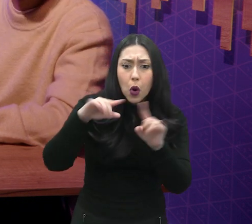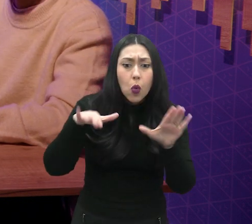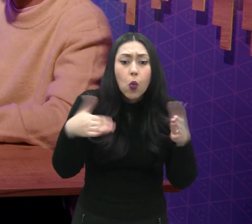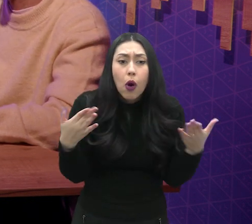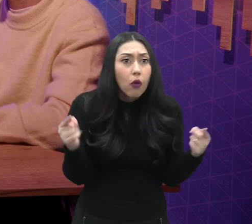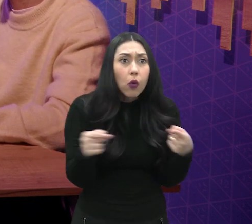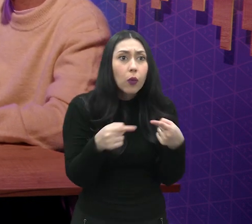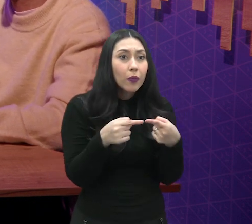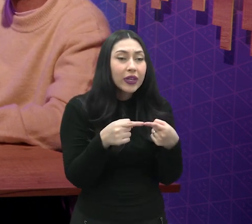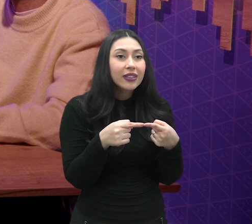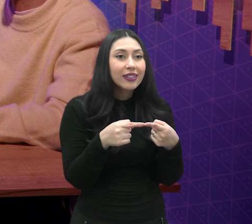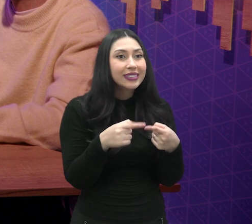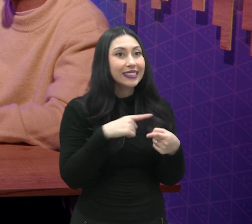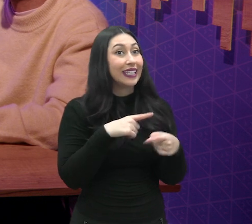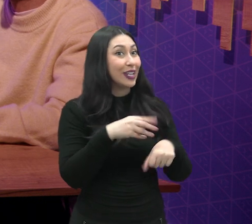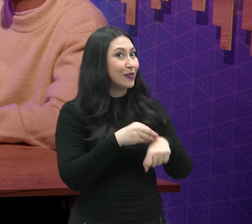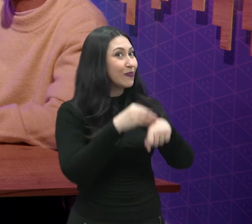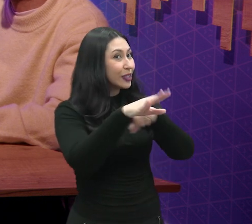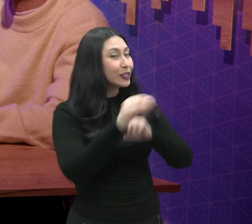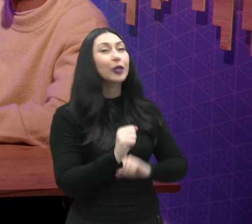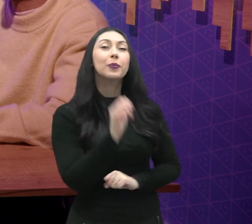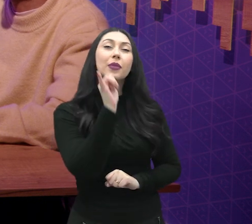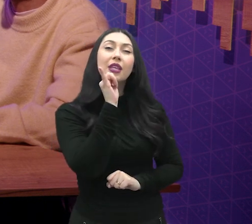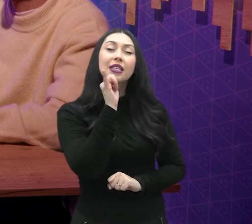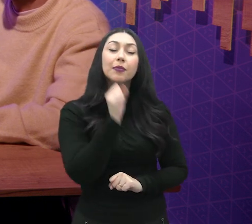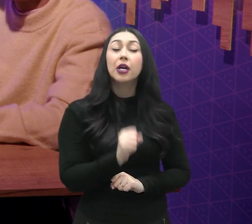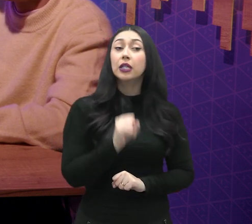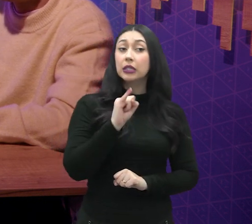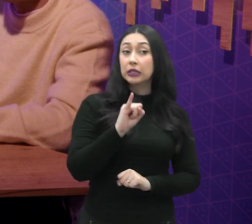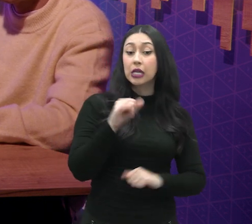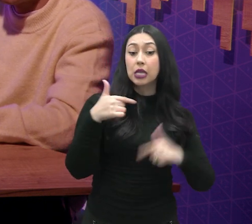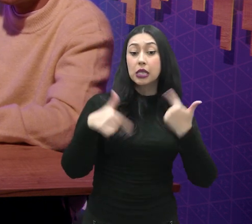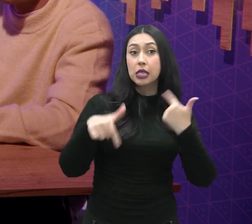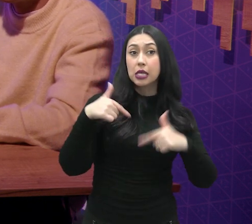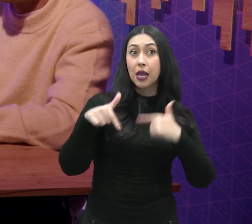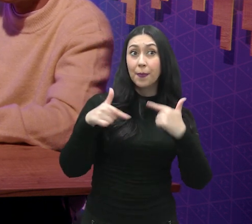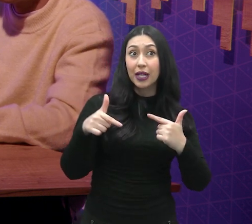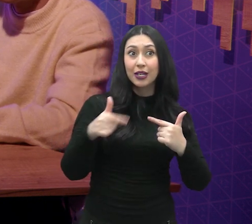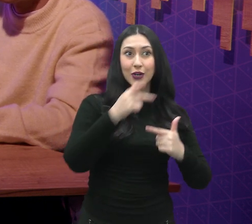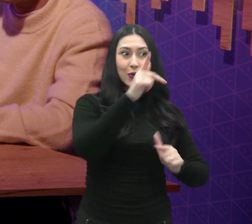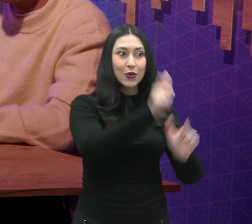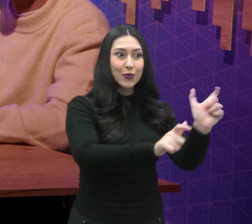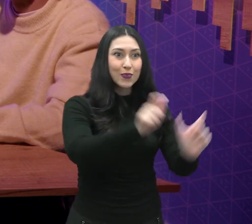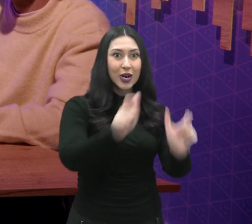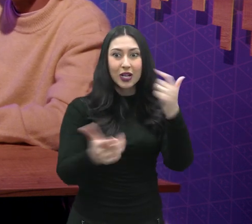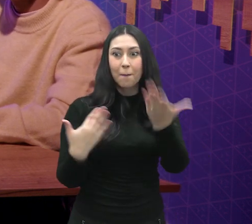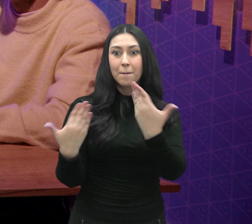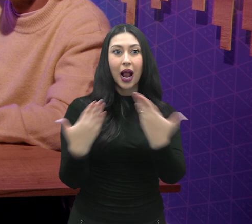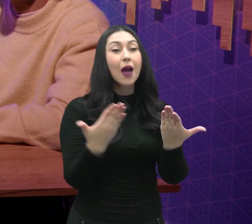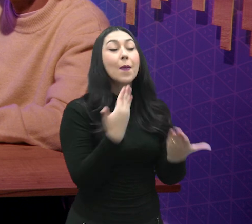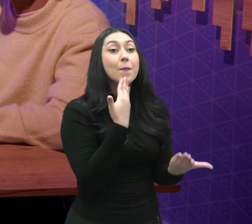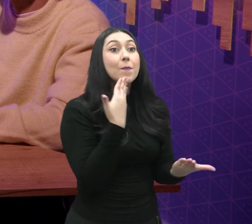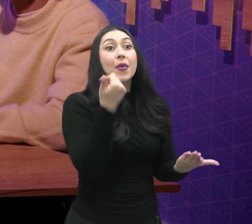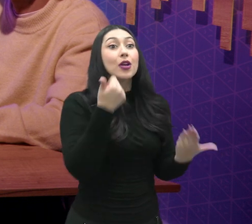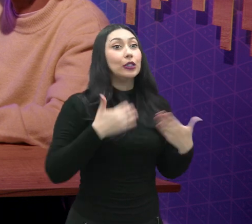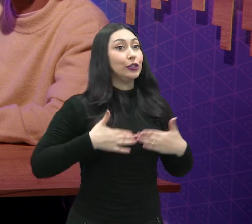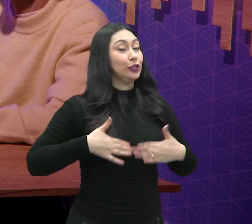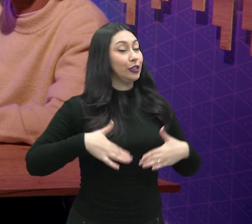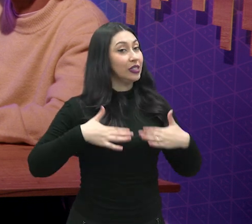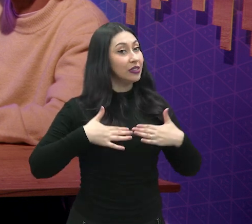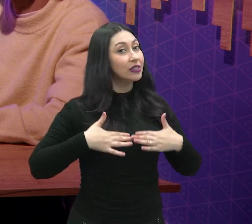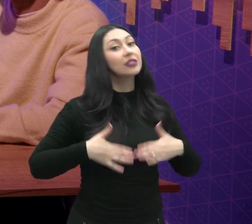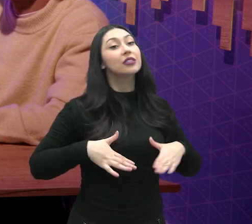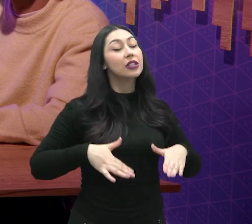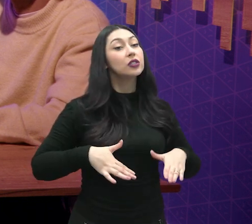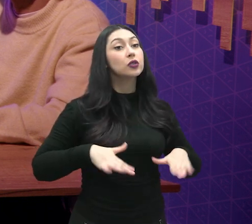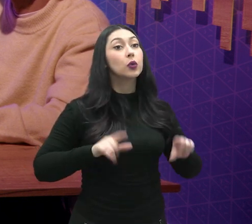descanso é melhor pra você, eles fizeram aqui, deram algumas dicas. Então, por exemplo, pra você que trabalha com o público, o melhor